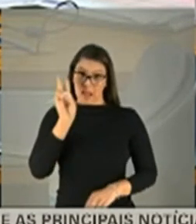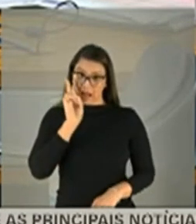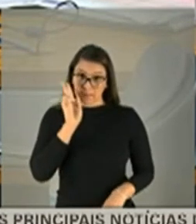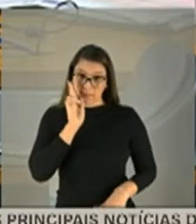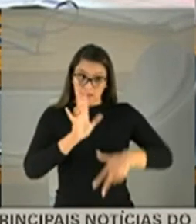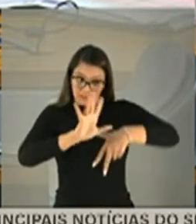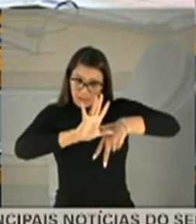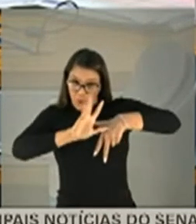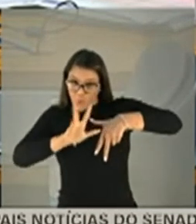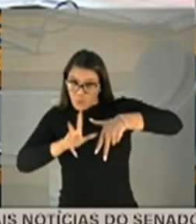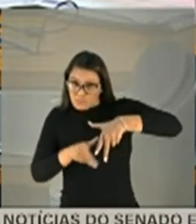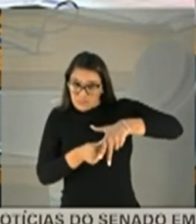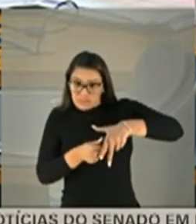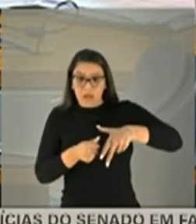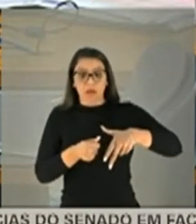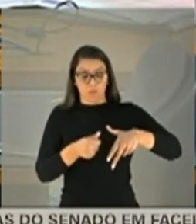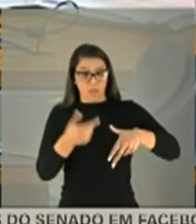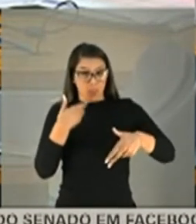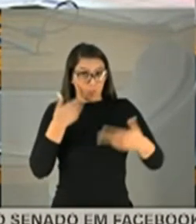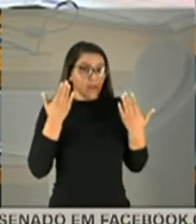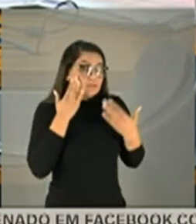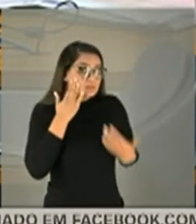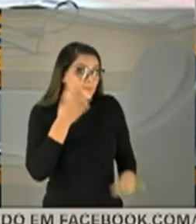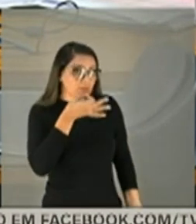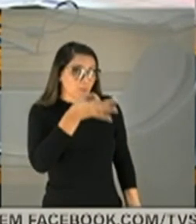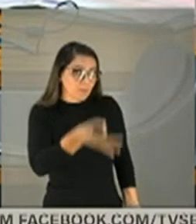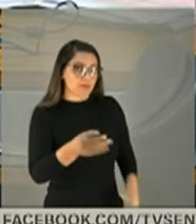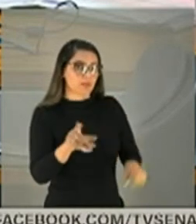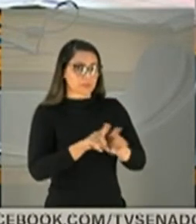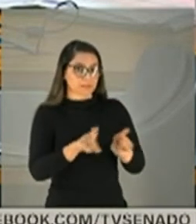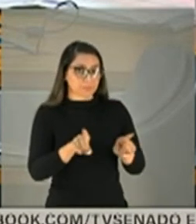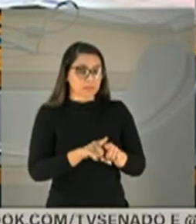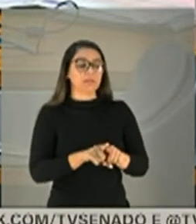corrupção pode ter, eu quero lhe ouvir sobre corrupção também,